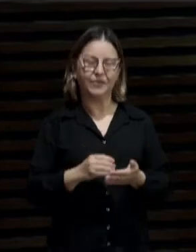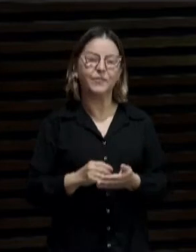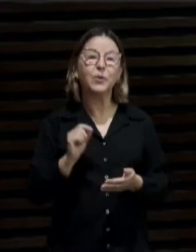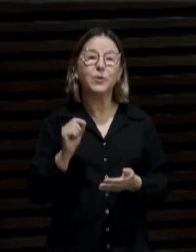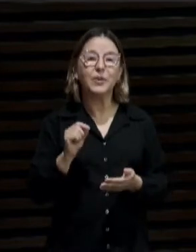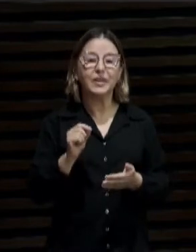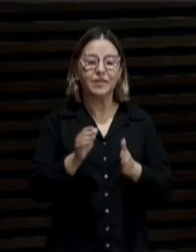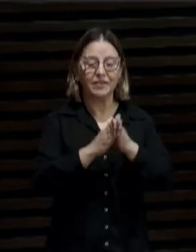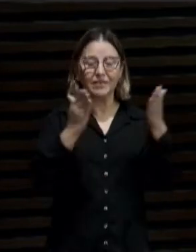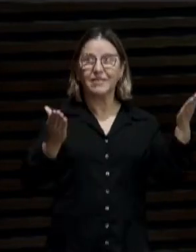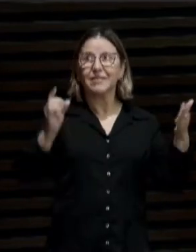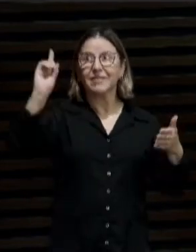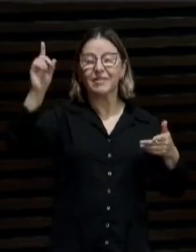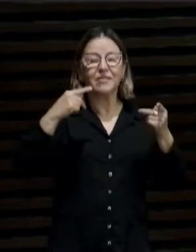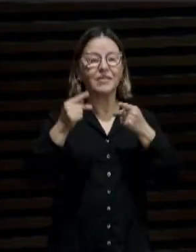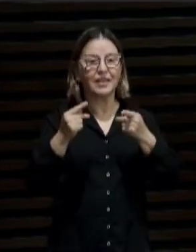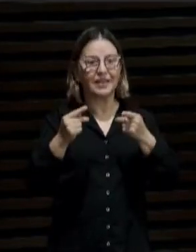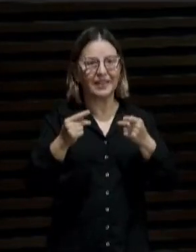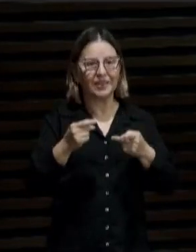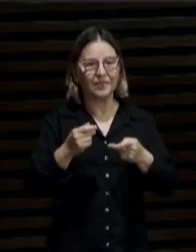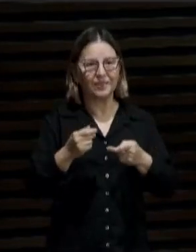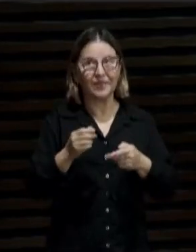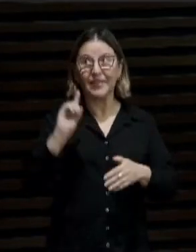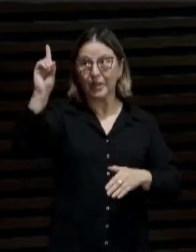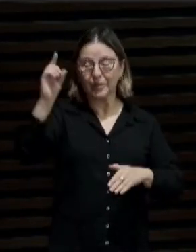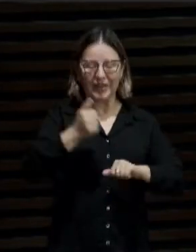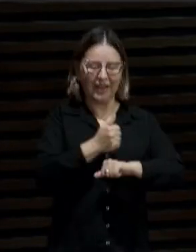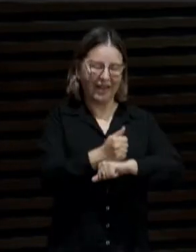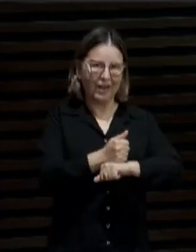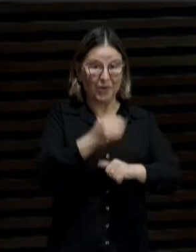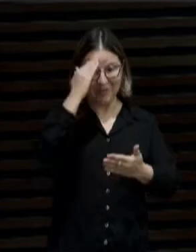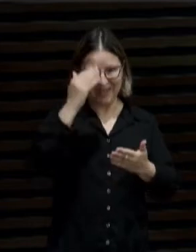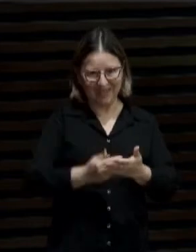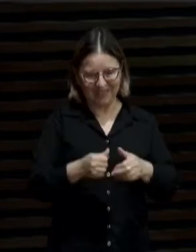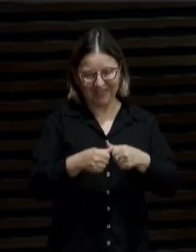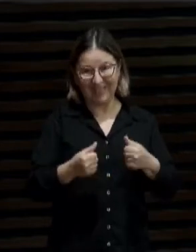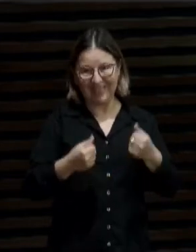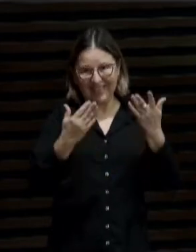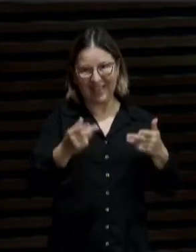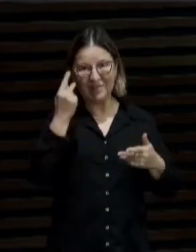Escritura, Abraão creu em Deus, e isso lhe foi imputado para a justiça.